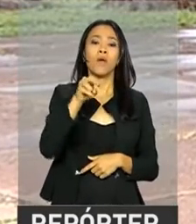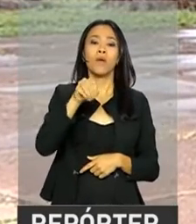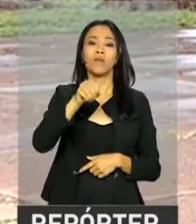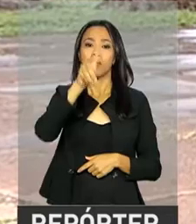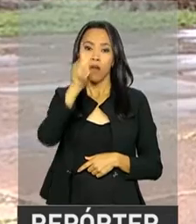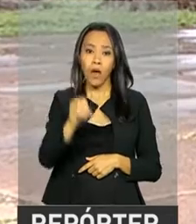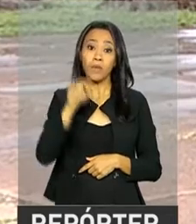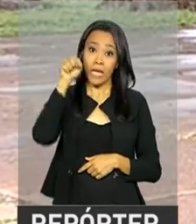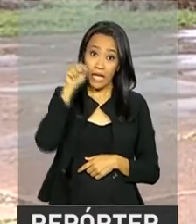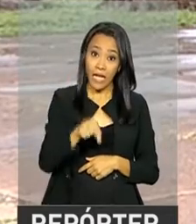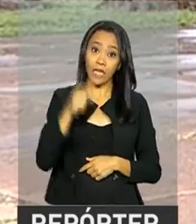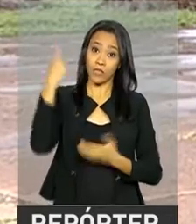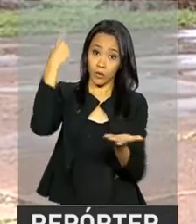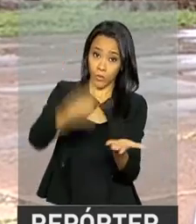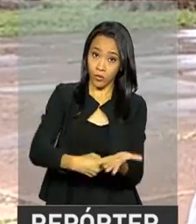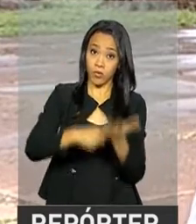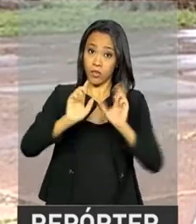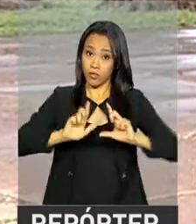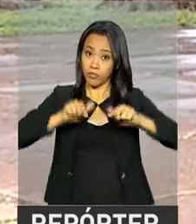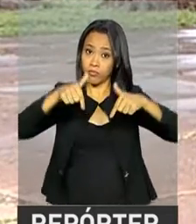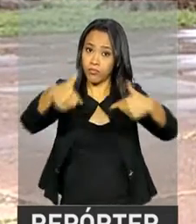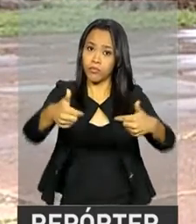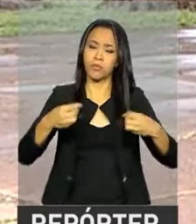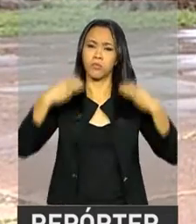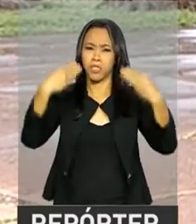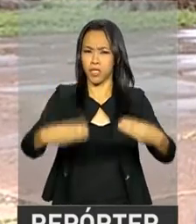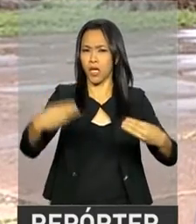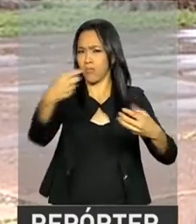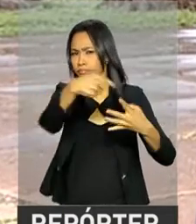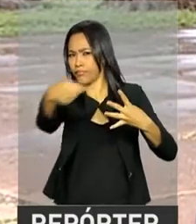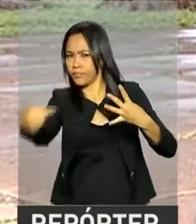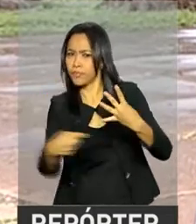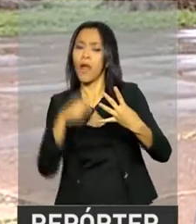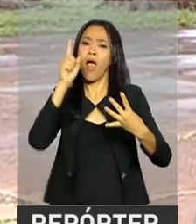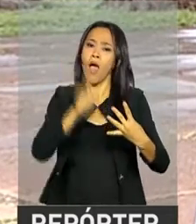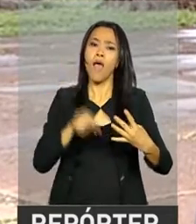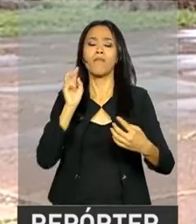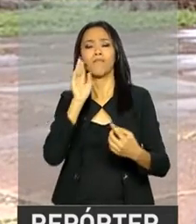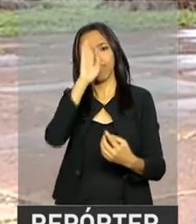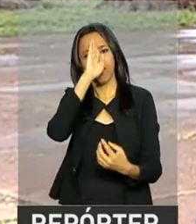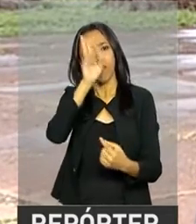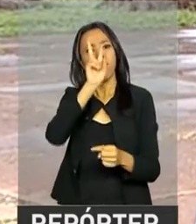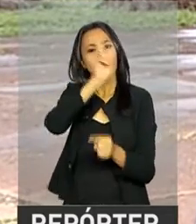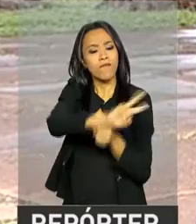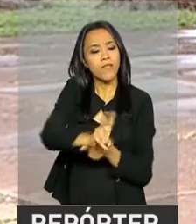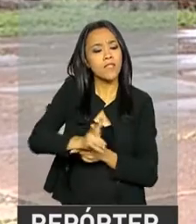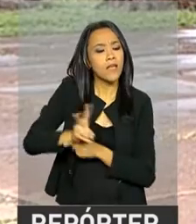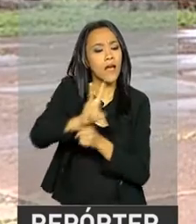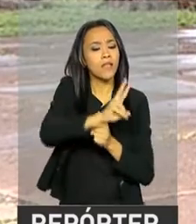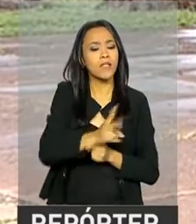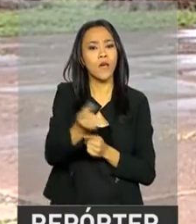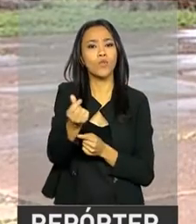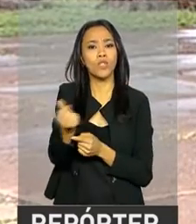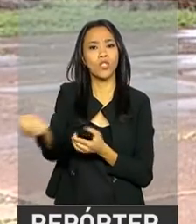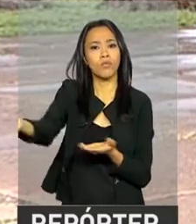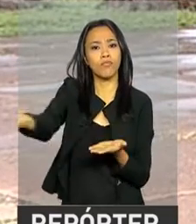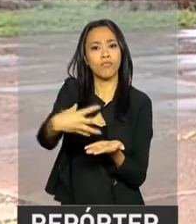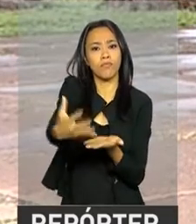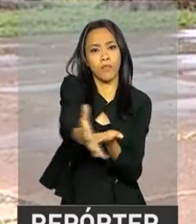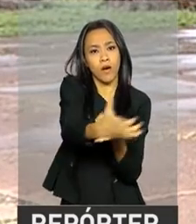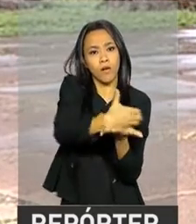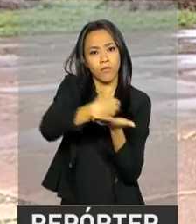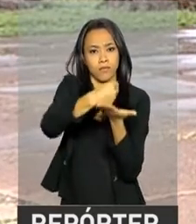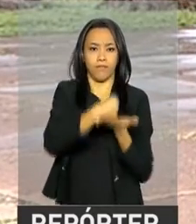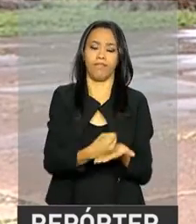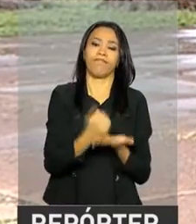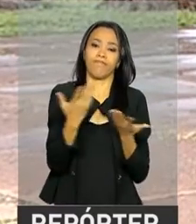esse ministério, o Ministério do Trabalho, entre outras coisas, fiscalizar o recolhimento das contribuições. Bom, a reunião